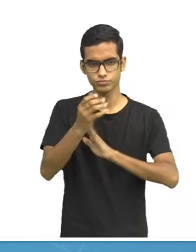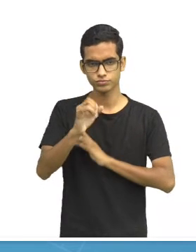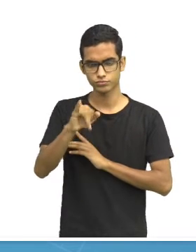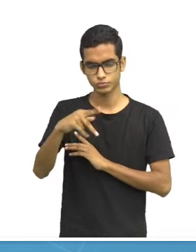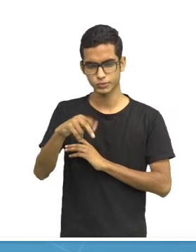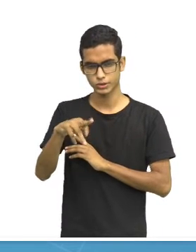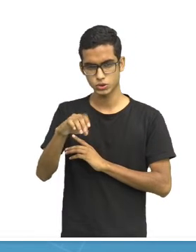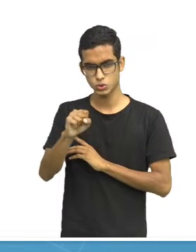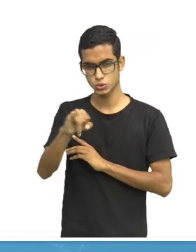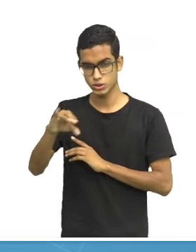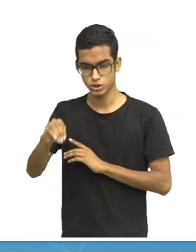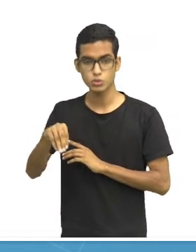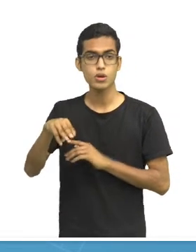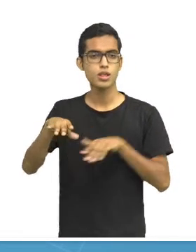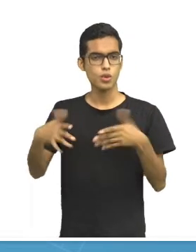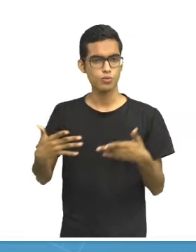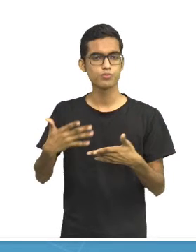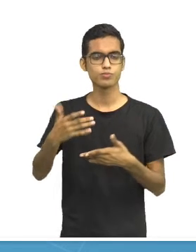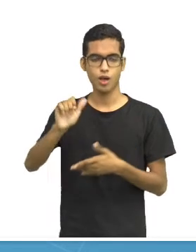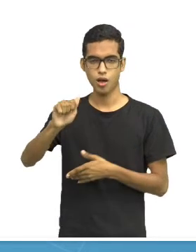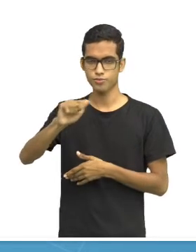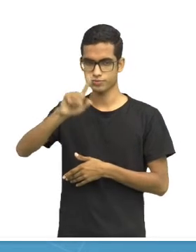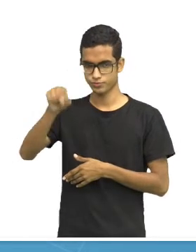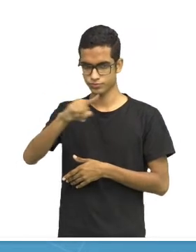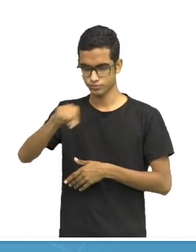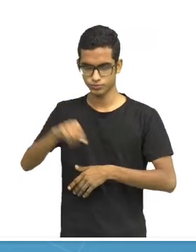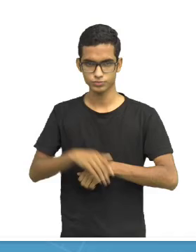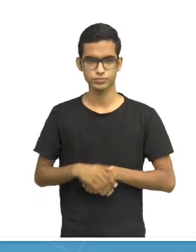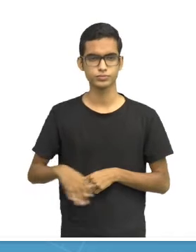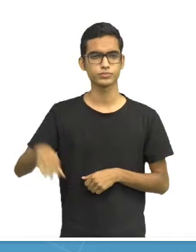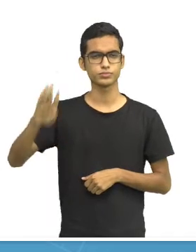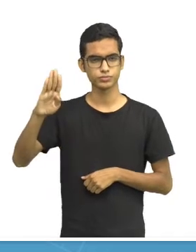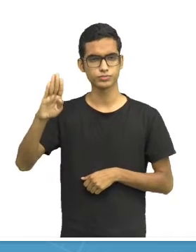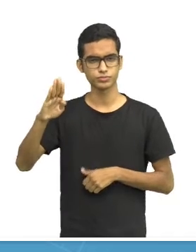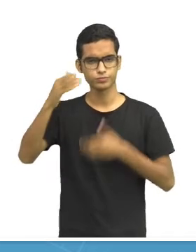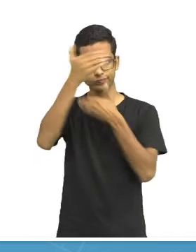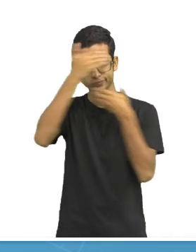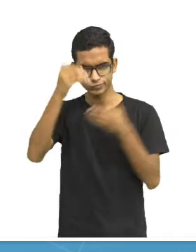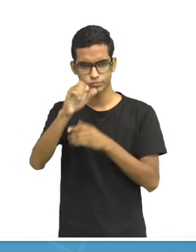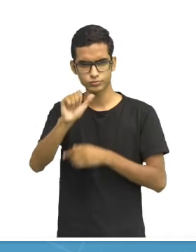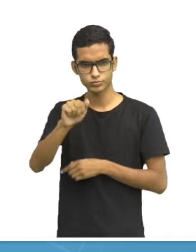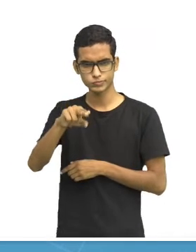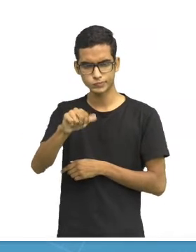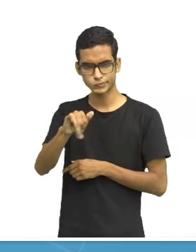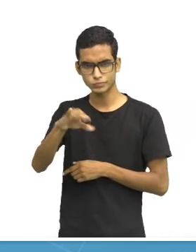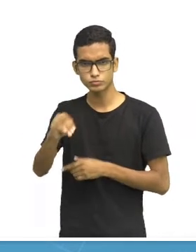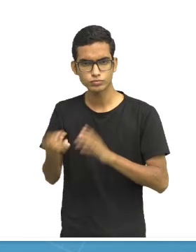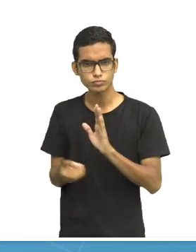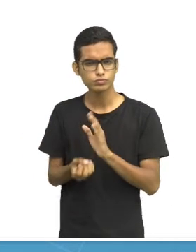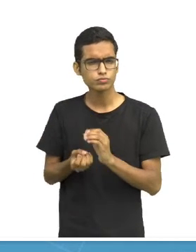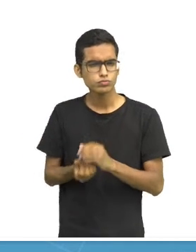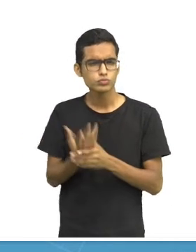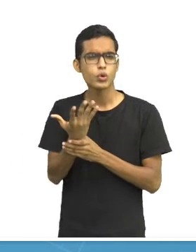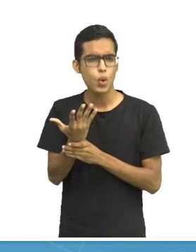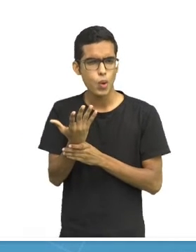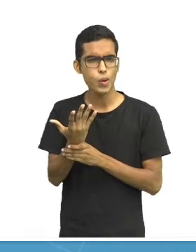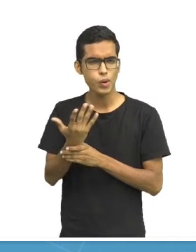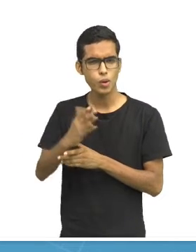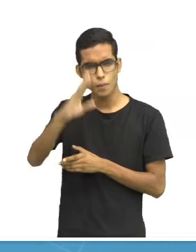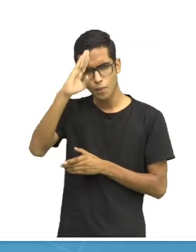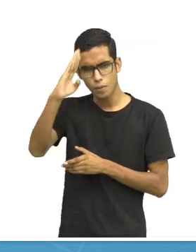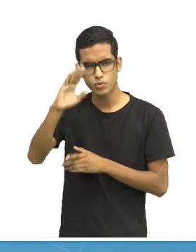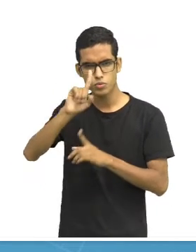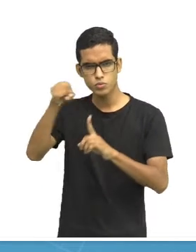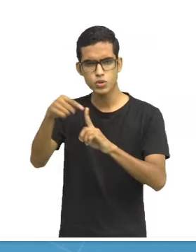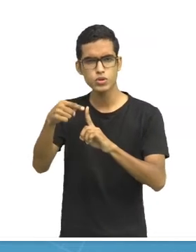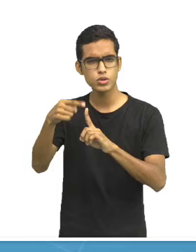incorreto. O cubismo analítico surge em um primeiro momento como uma tendência de representar objetos por todos os ângulos,